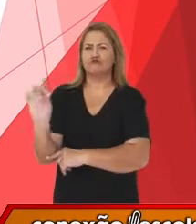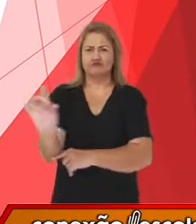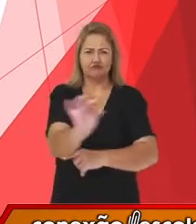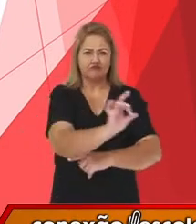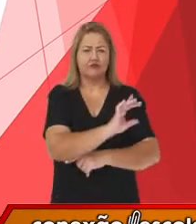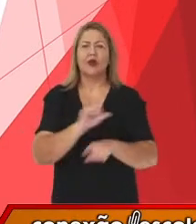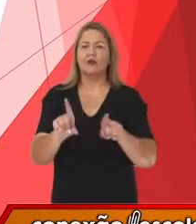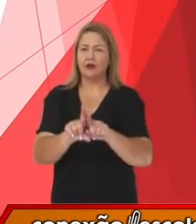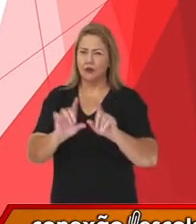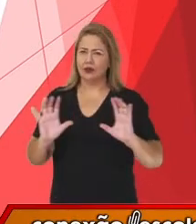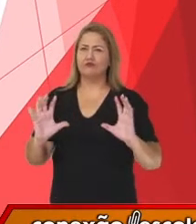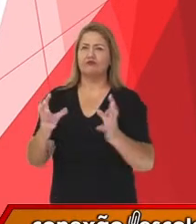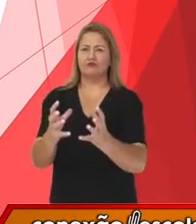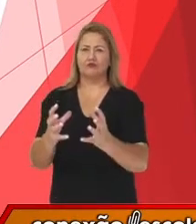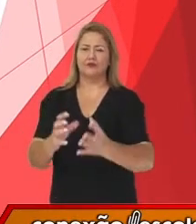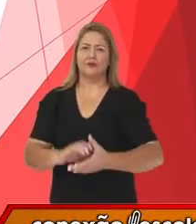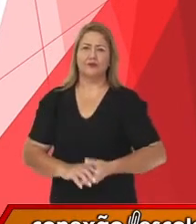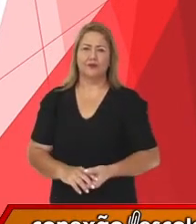e coletivo.